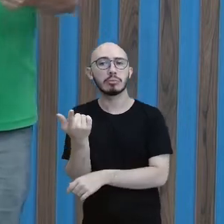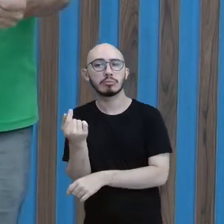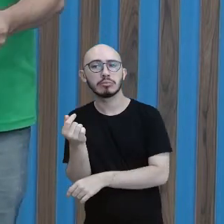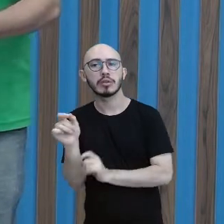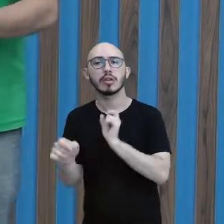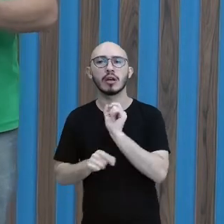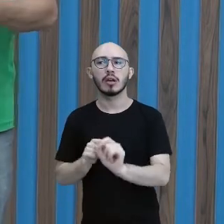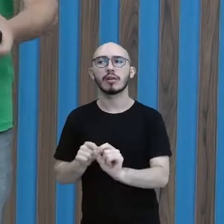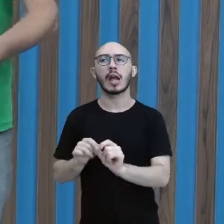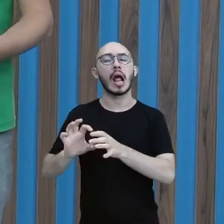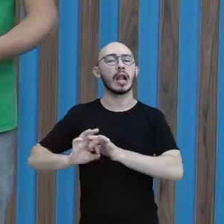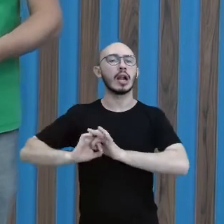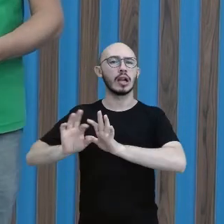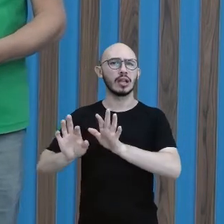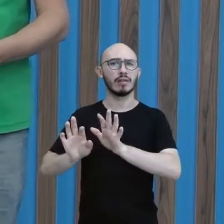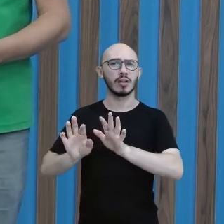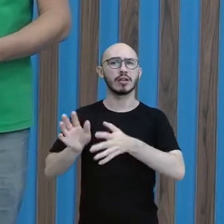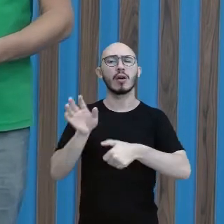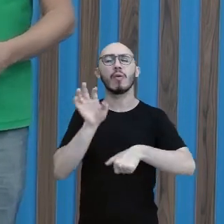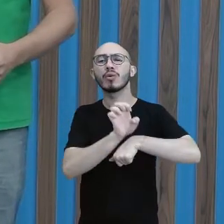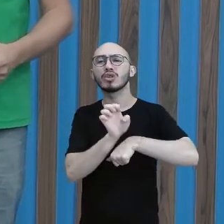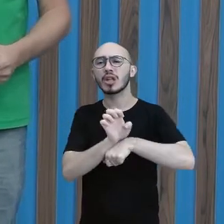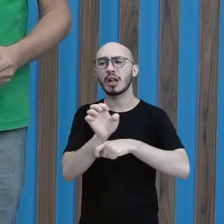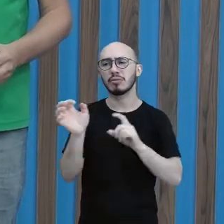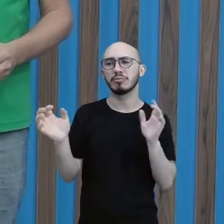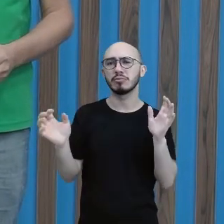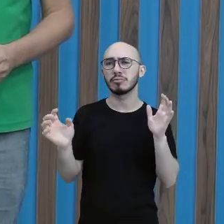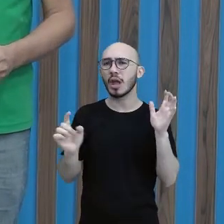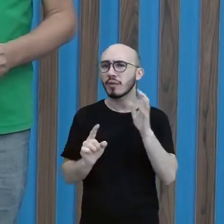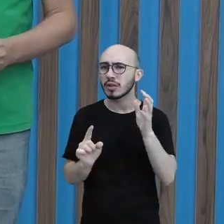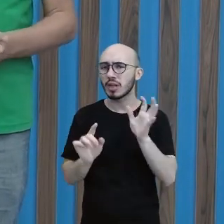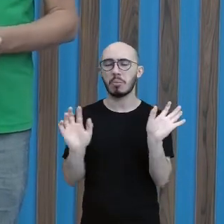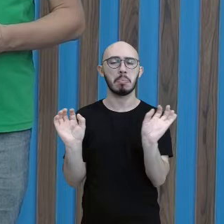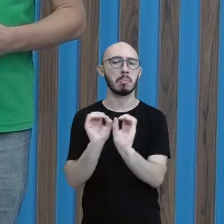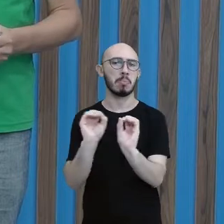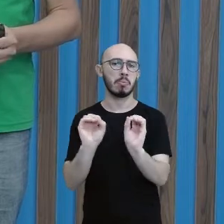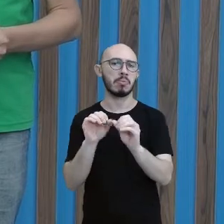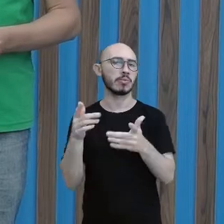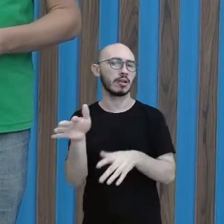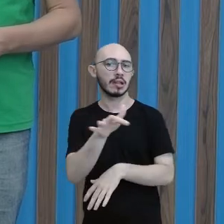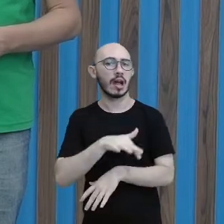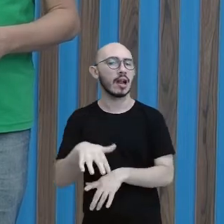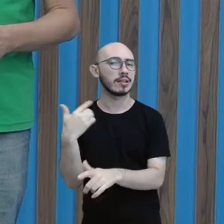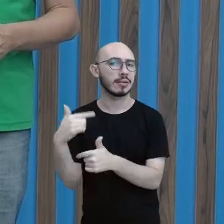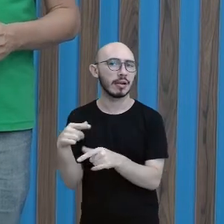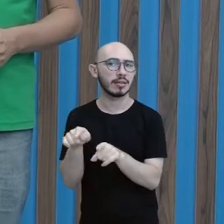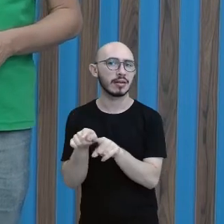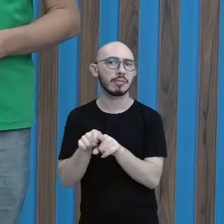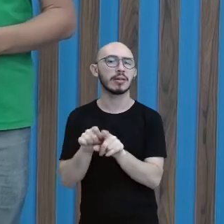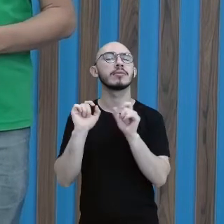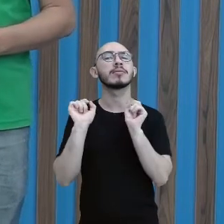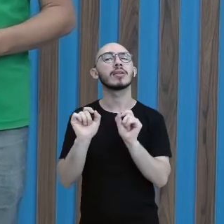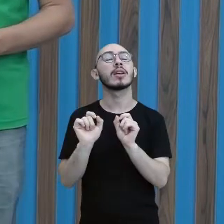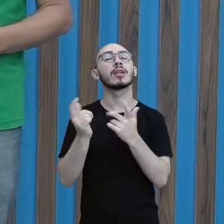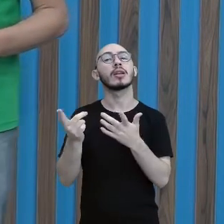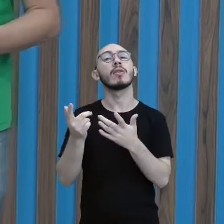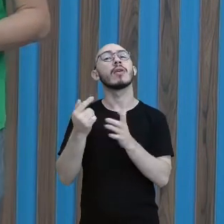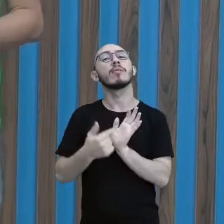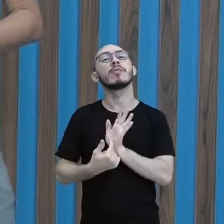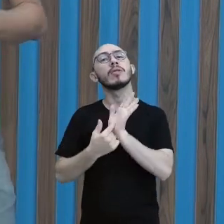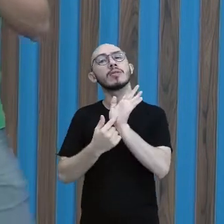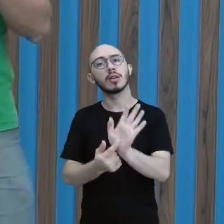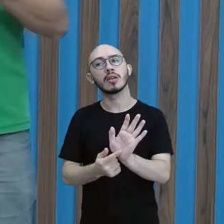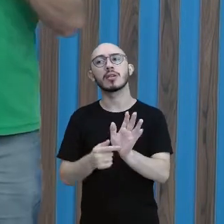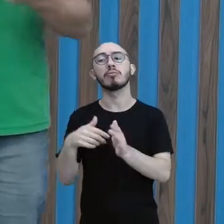não tem que ficar intervindo nas relações de mercado, inclusive no mundo do trabalho, tá? Então não deve ter intervenção. E eu falei dessa escalada do